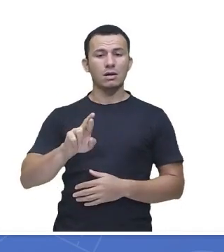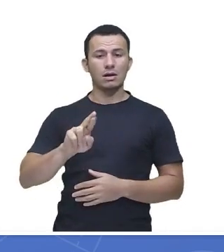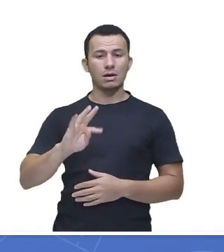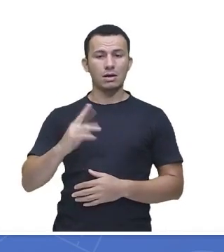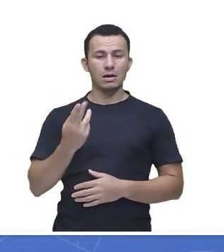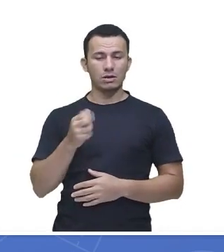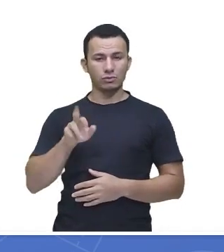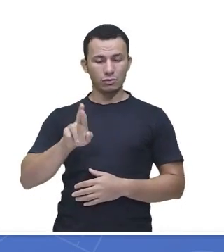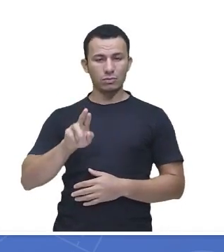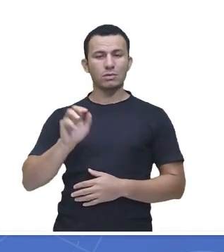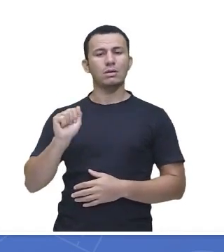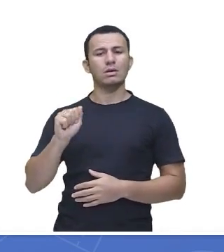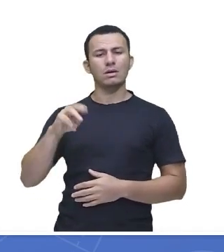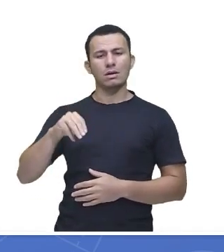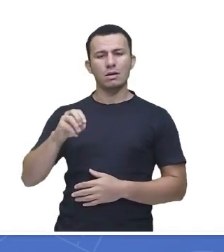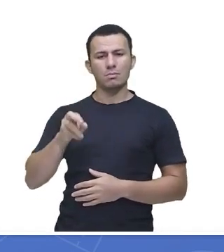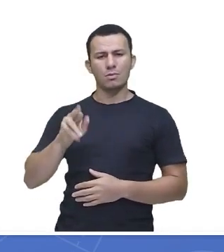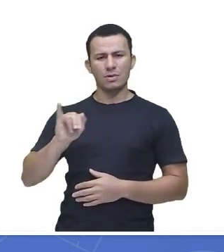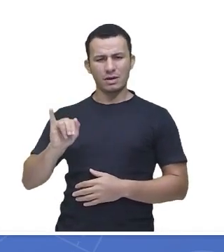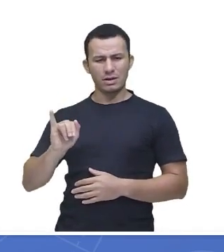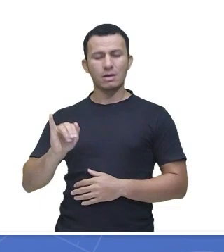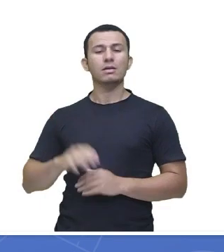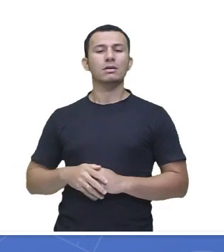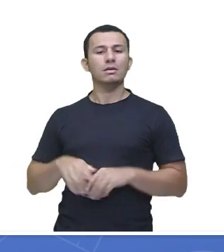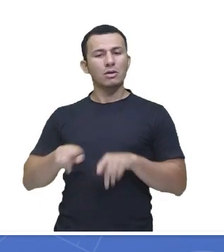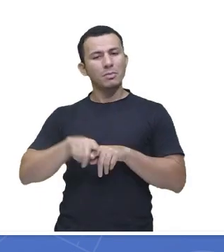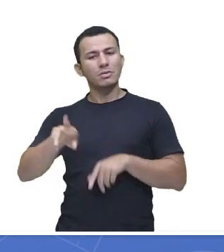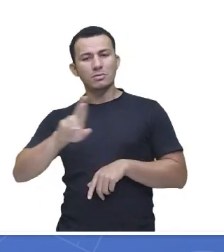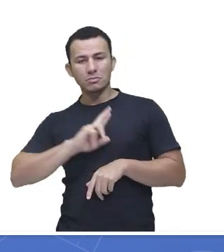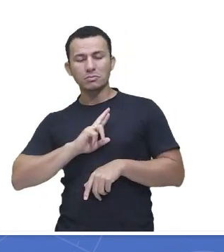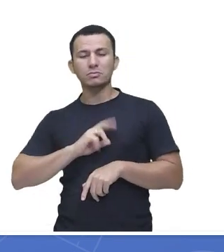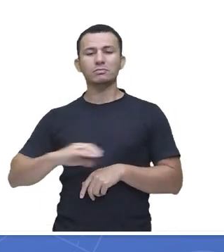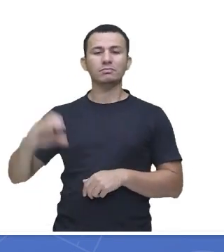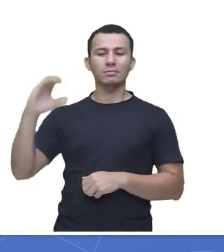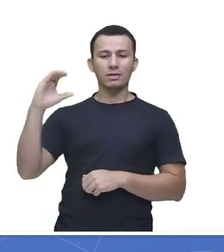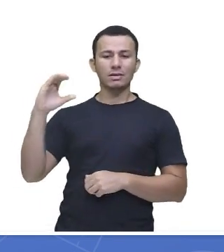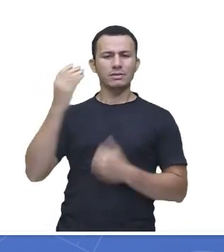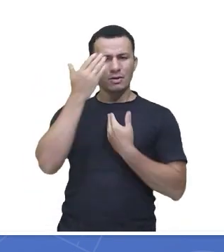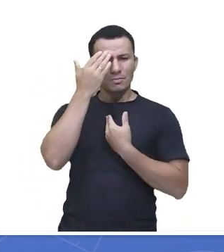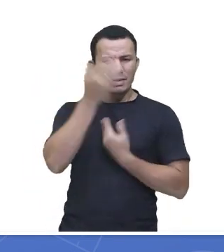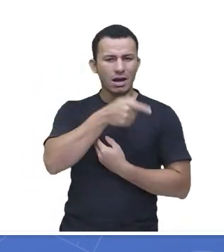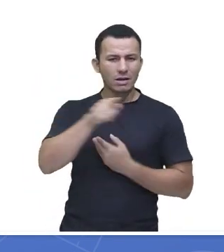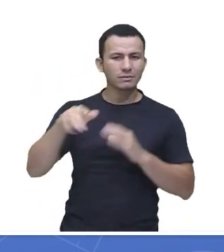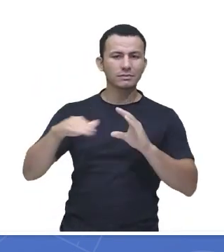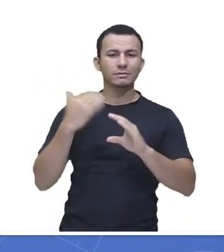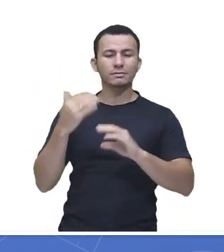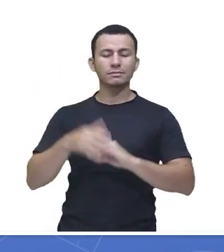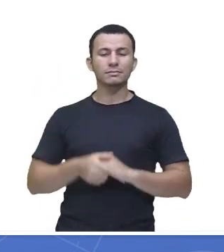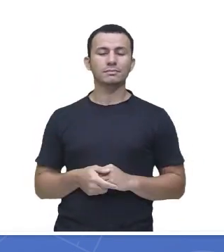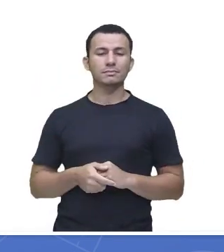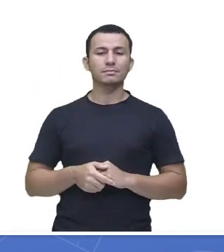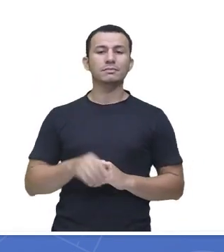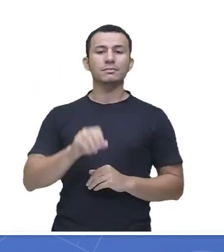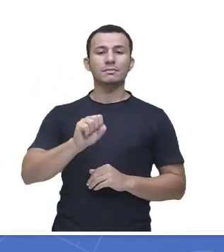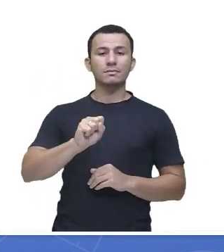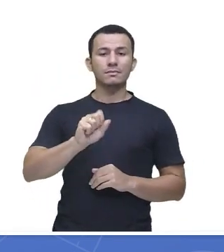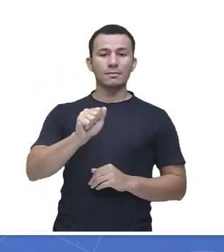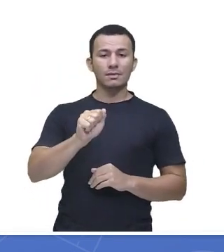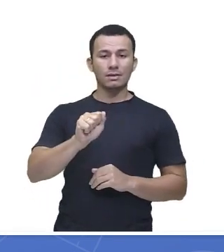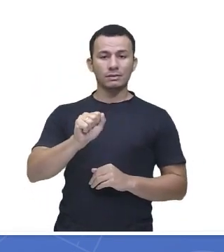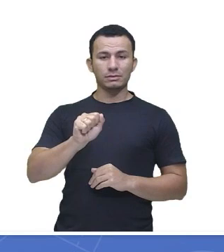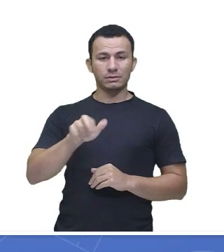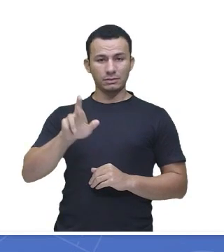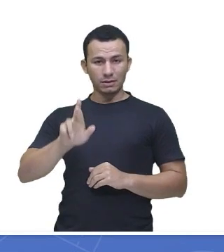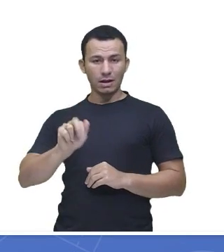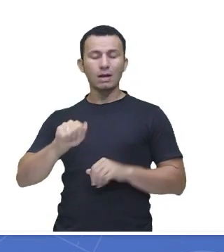Amorim, também disse para nós que é letra C. Obrigada, Lucas, pela sua participação. A Sara concorda,